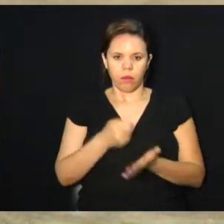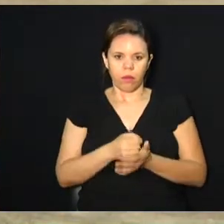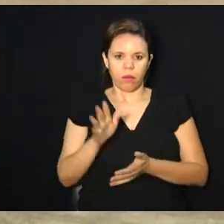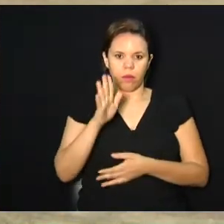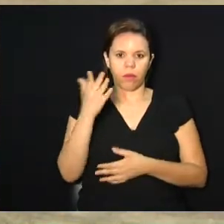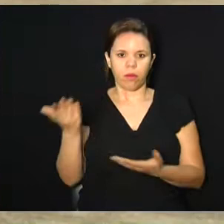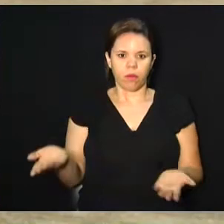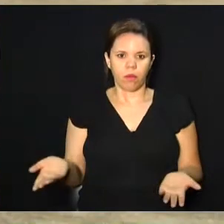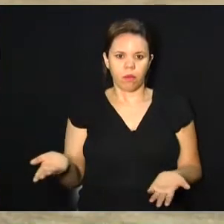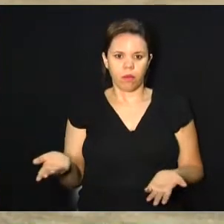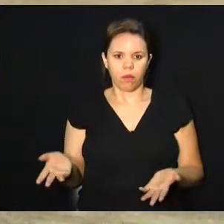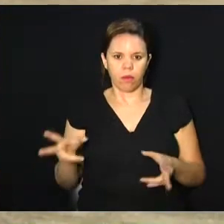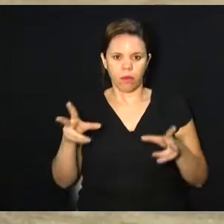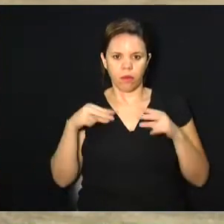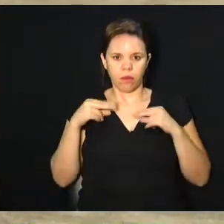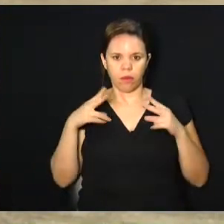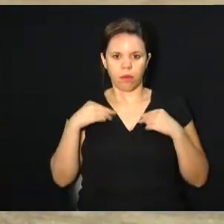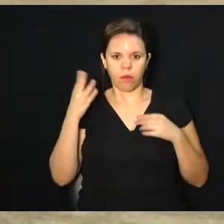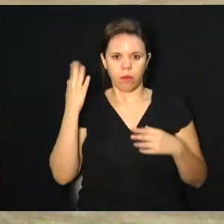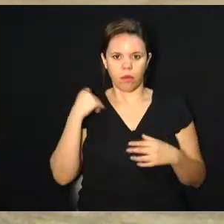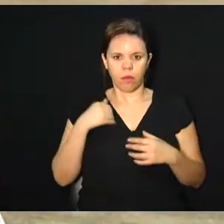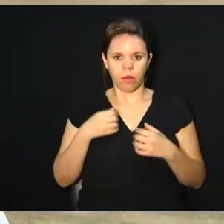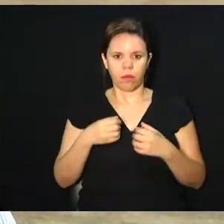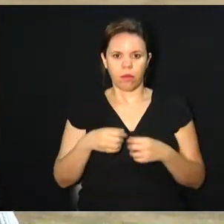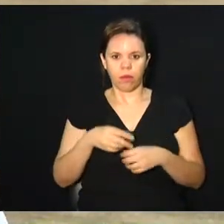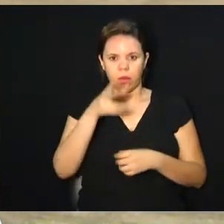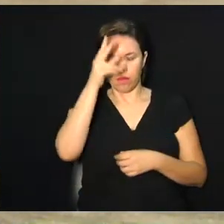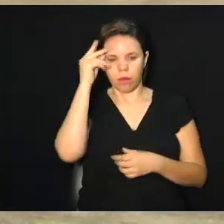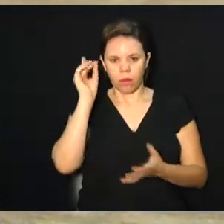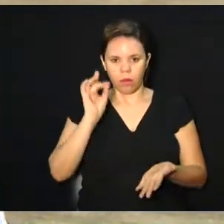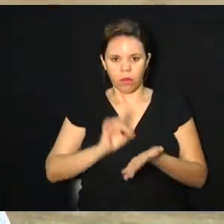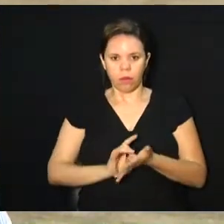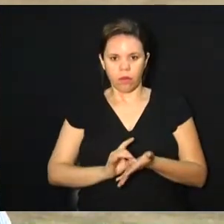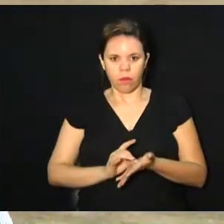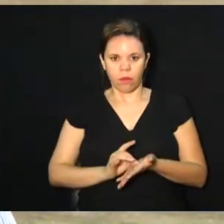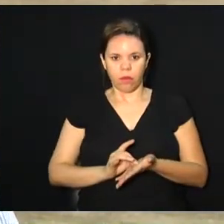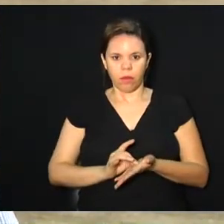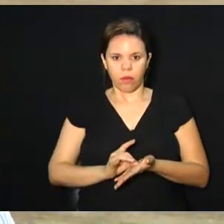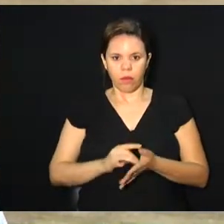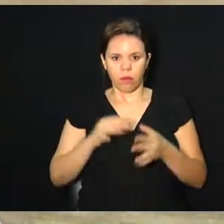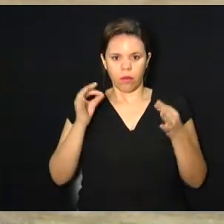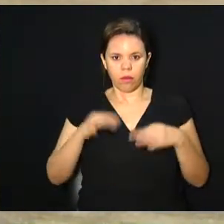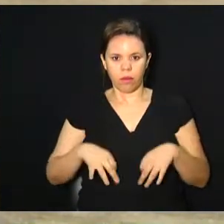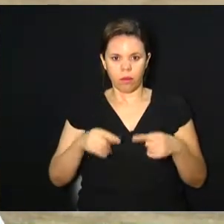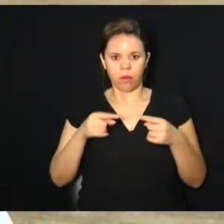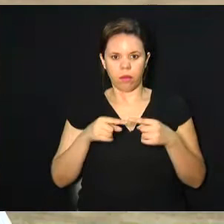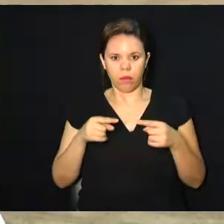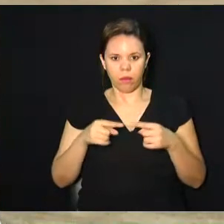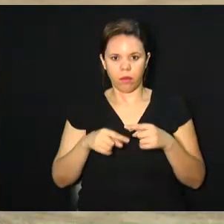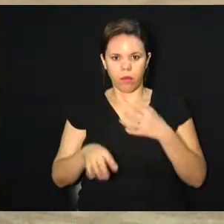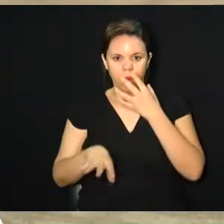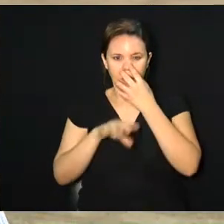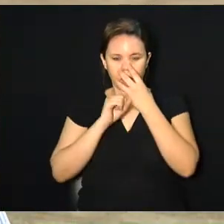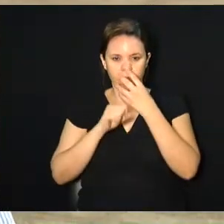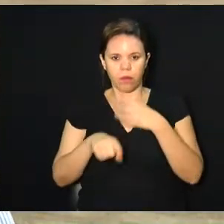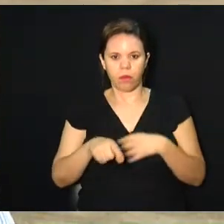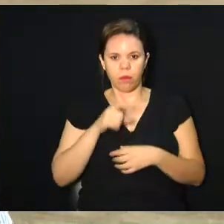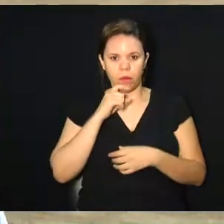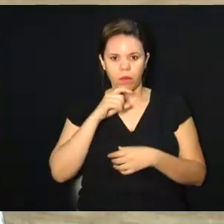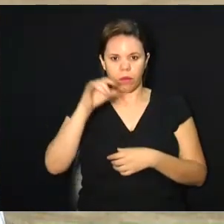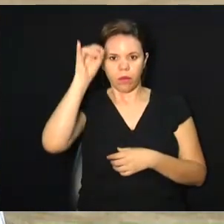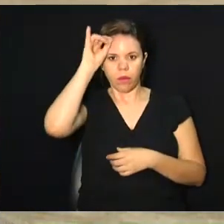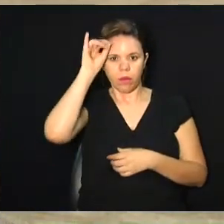cara, merecemos um transporte público eficiente, um transporte público justo, com ar-condicionado, com